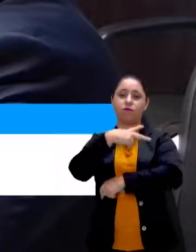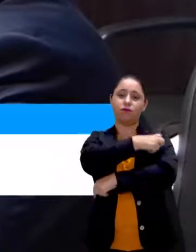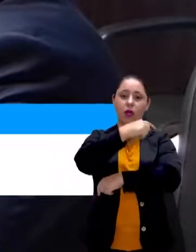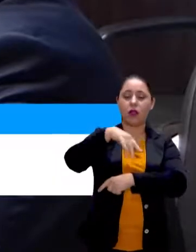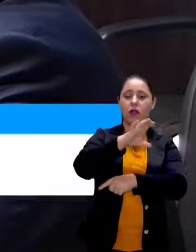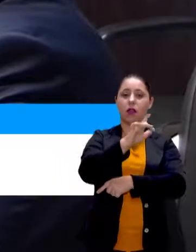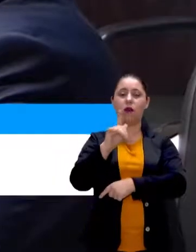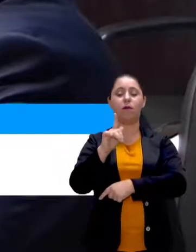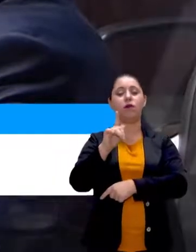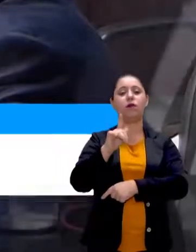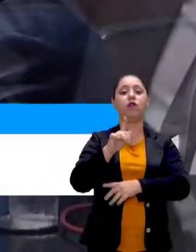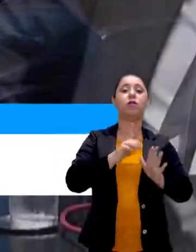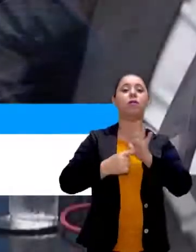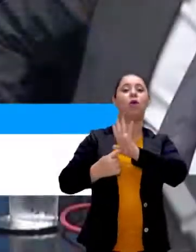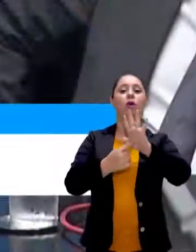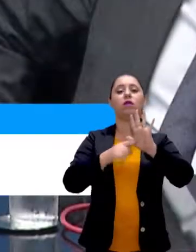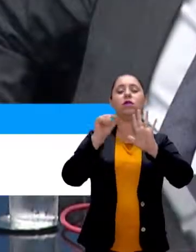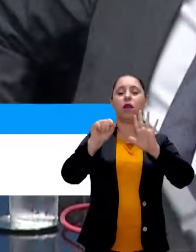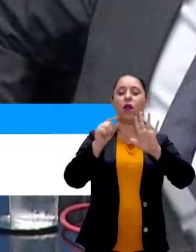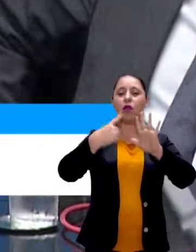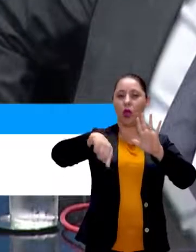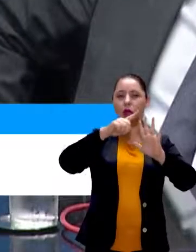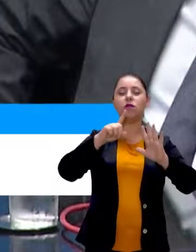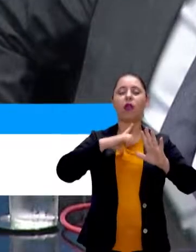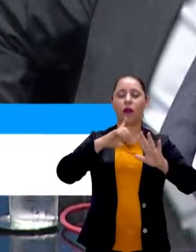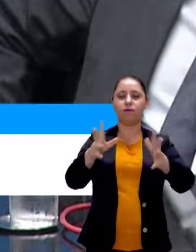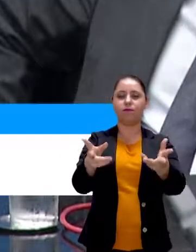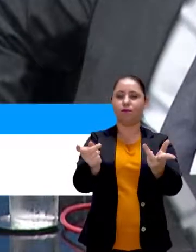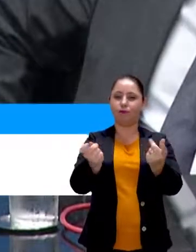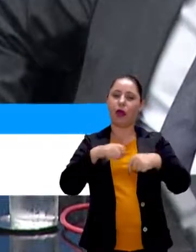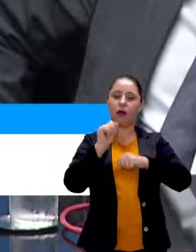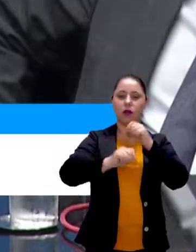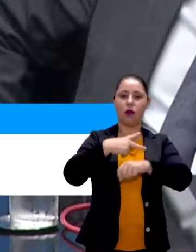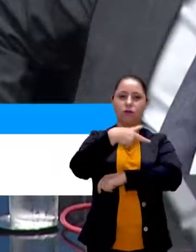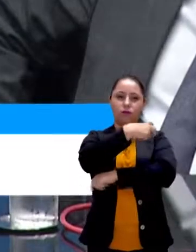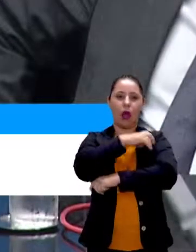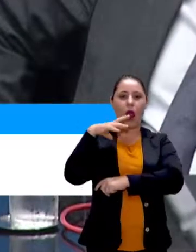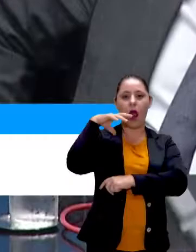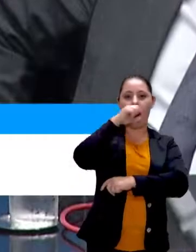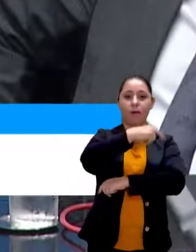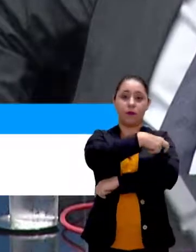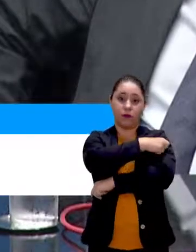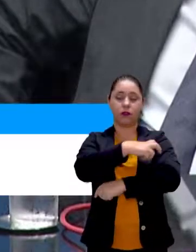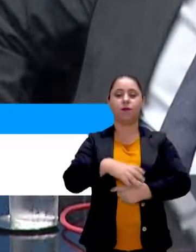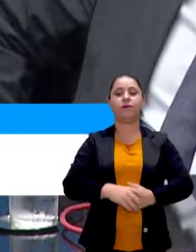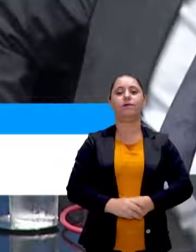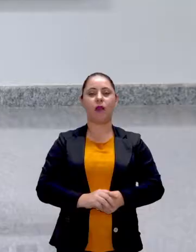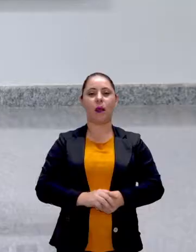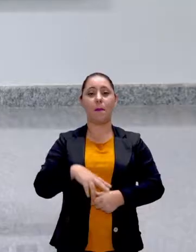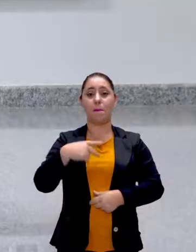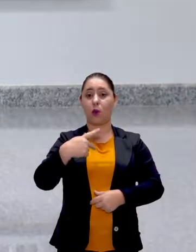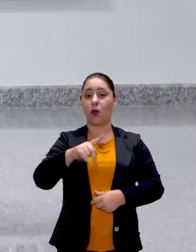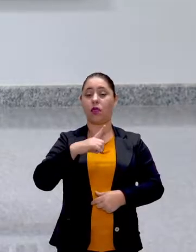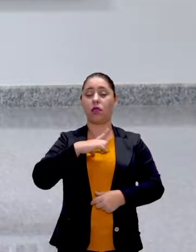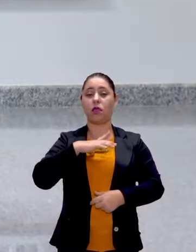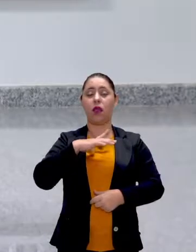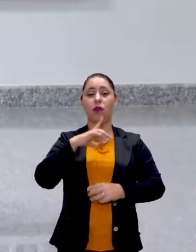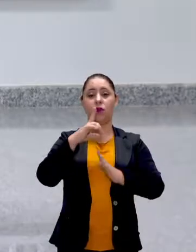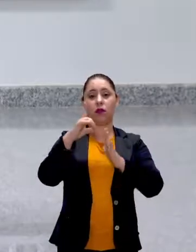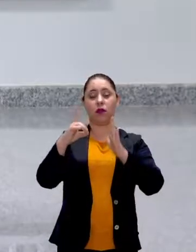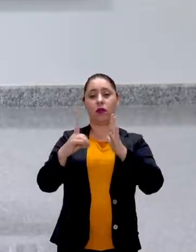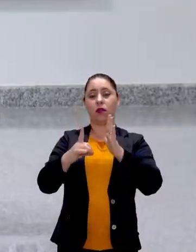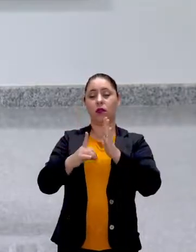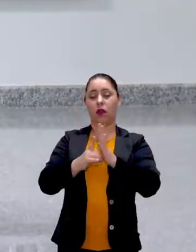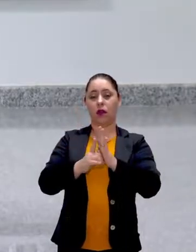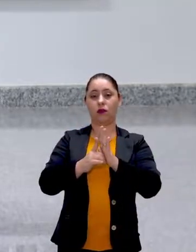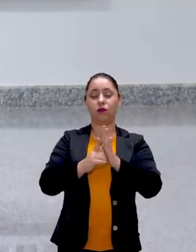logística de vacinação de Campo Grande, demonstram que nós temos competência e capacidade para aplicar rapidamente essa vacina. Ponta Porã tem um estado